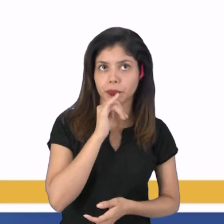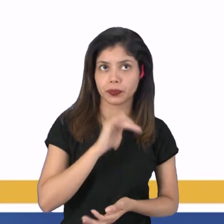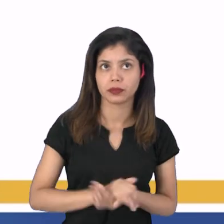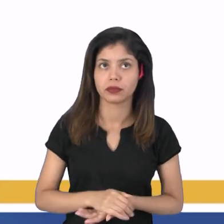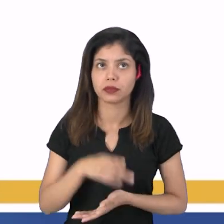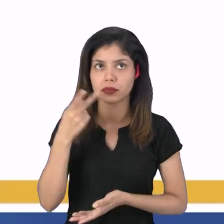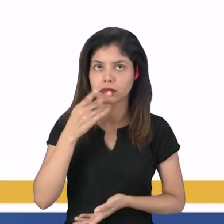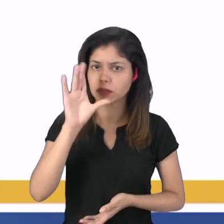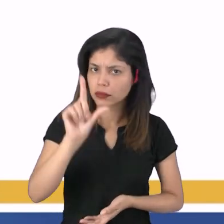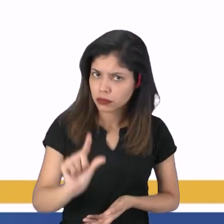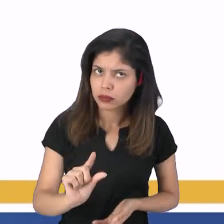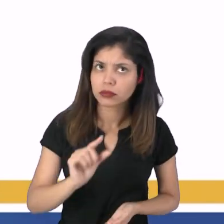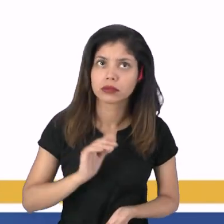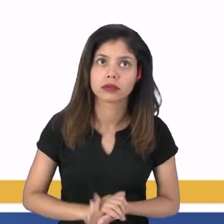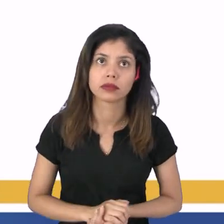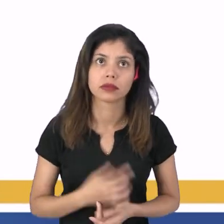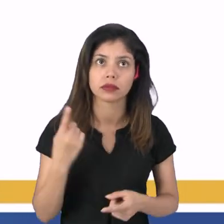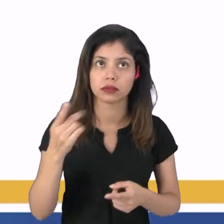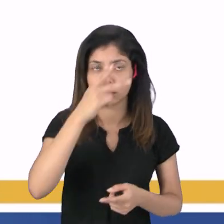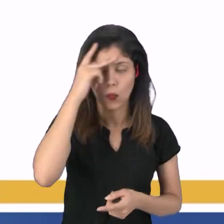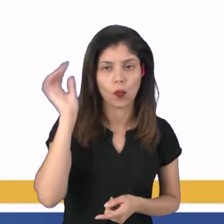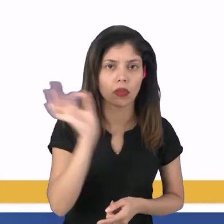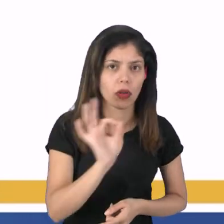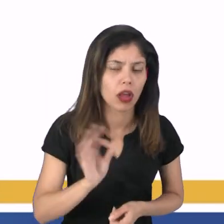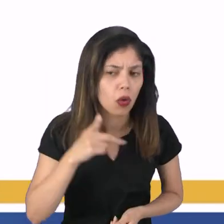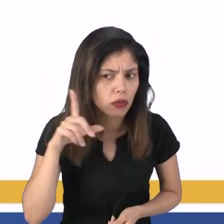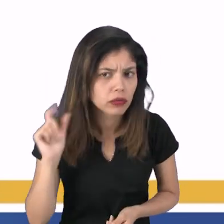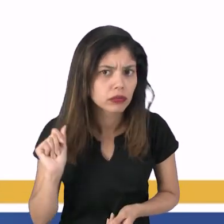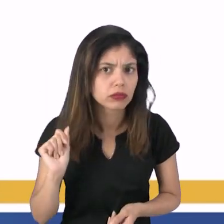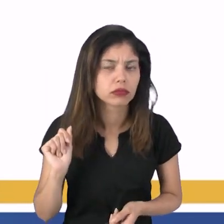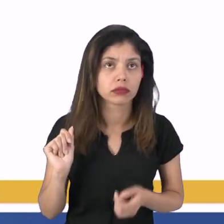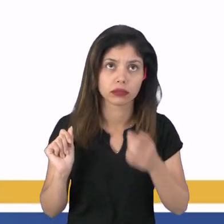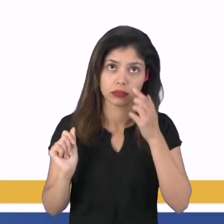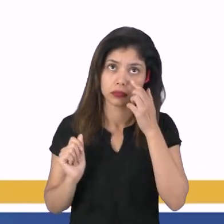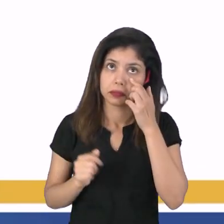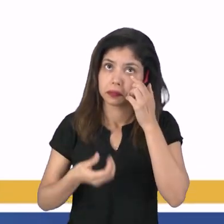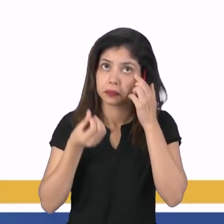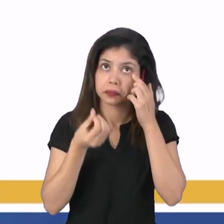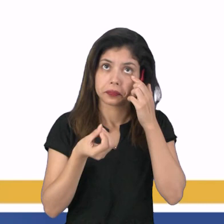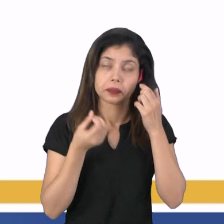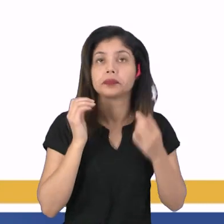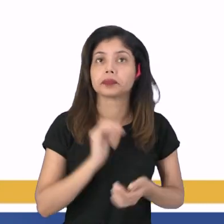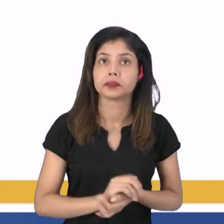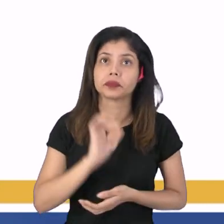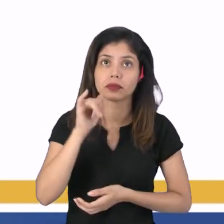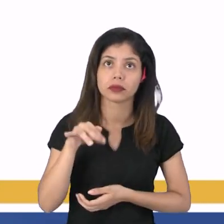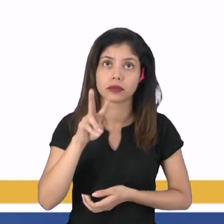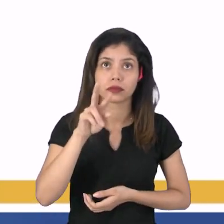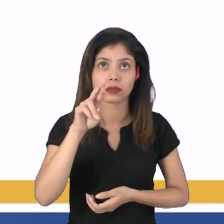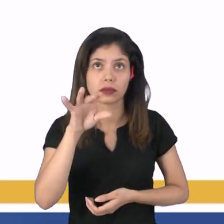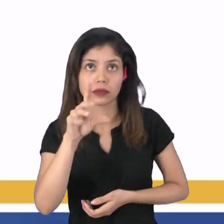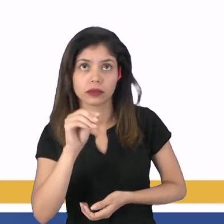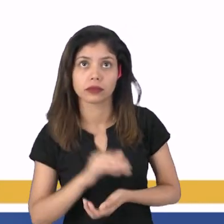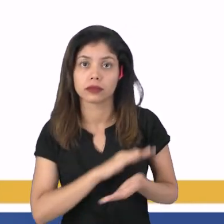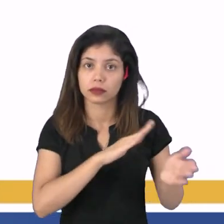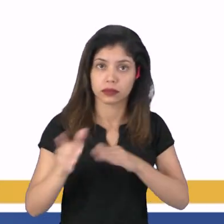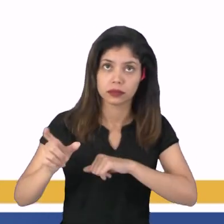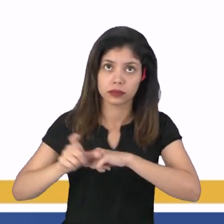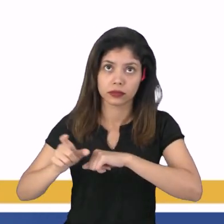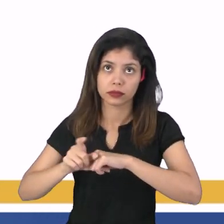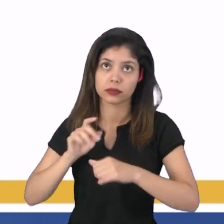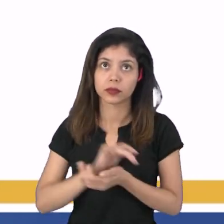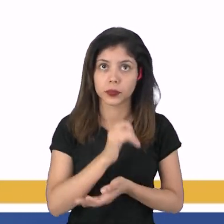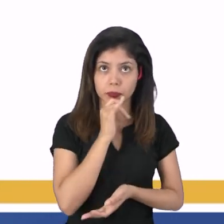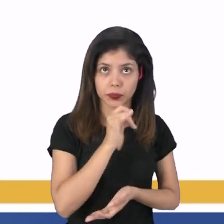vocês percebem aqui, ó, falei baixo para que ninguém escutasse. Sexto exemplo, as palavras invariáveis passam